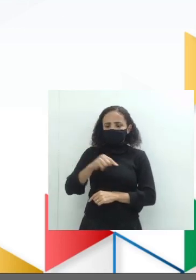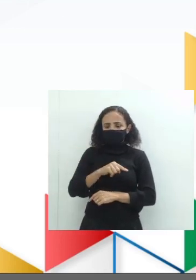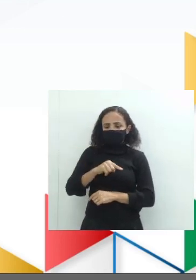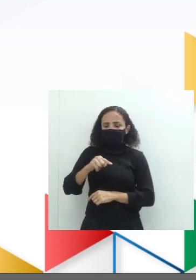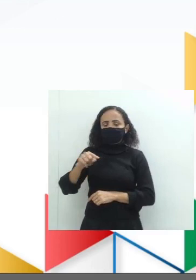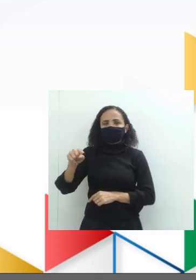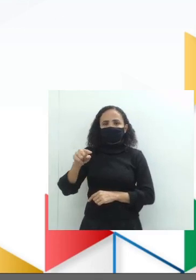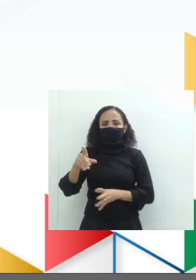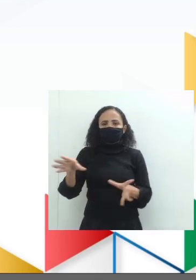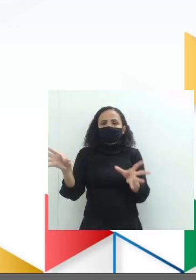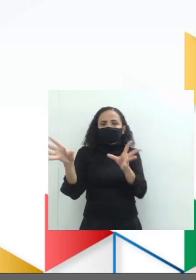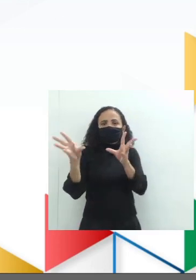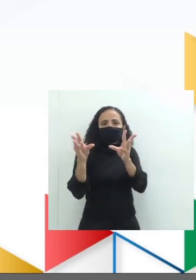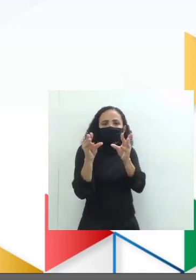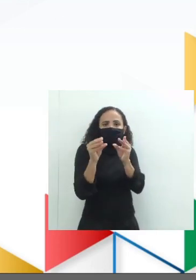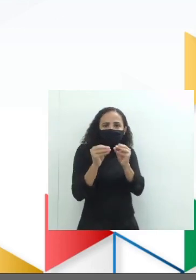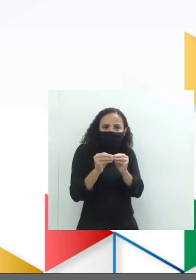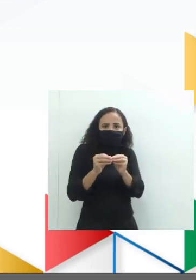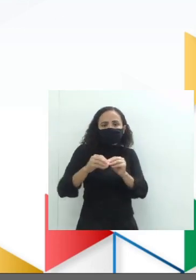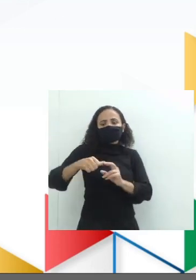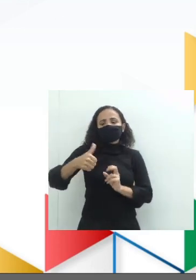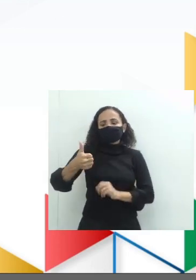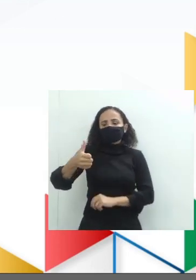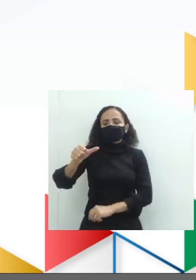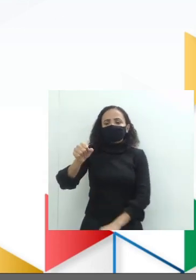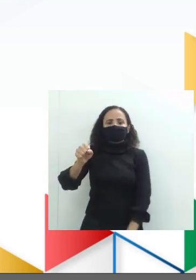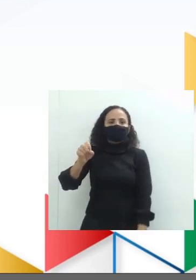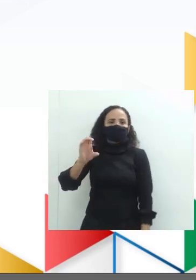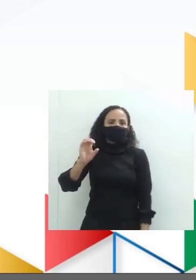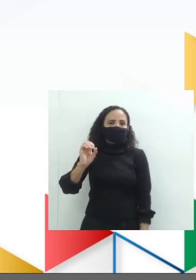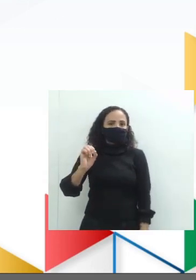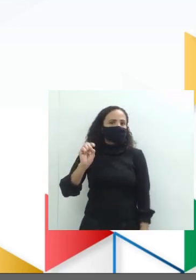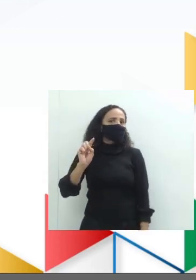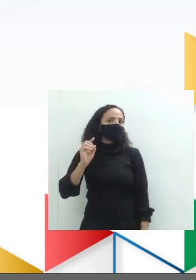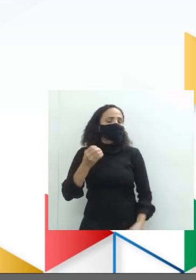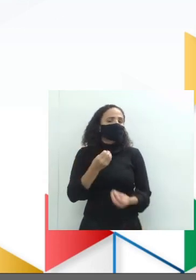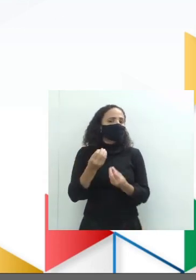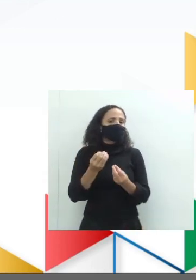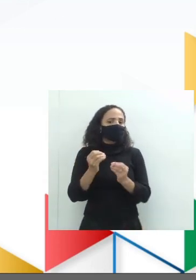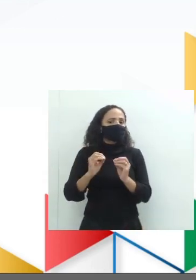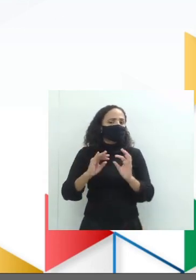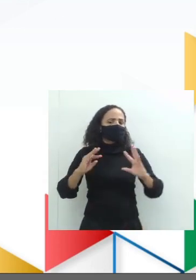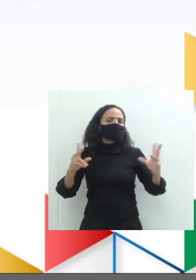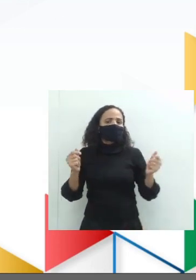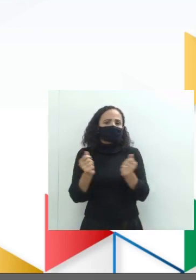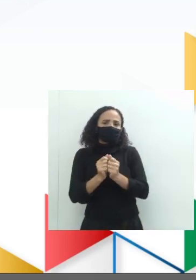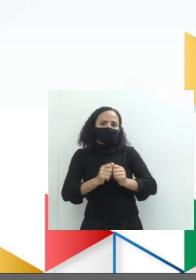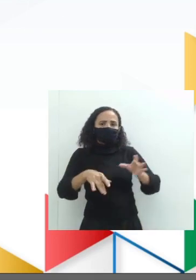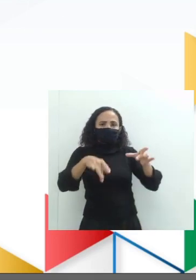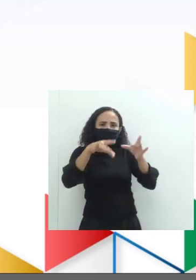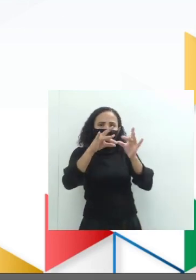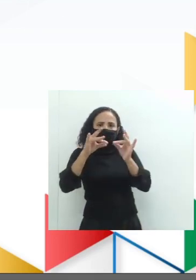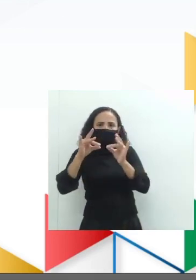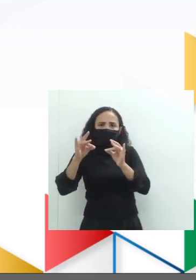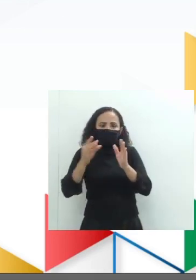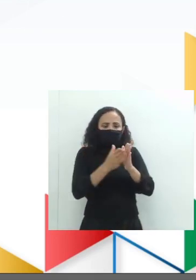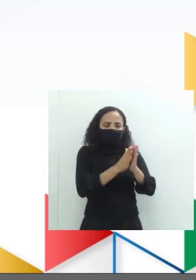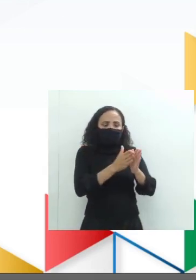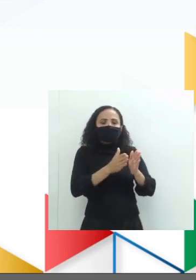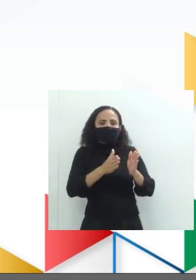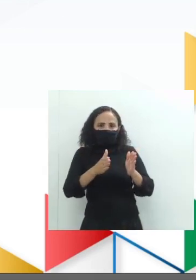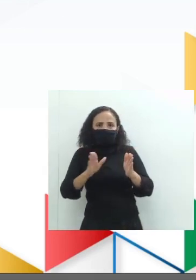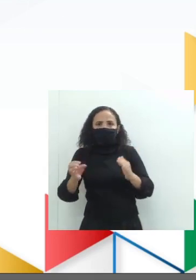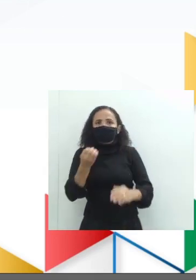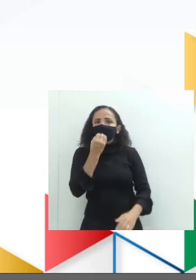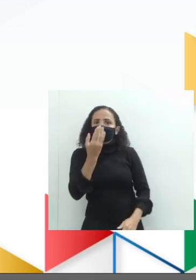Que somados tem que dar 180 graus. São esses ângulos com as cores diferentes aí, ó, tá bom? A